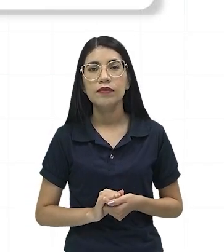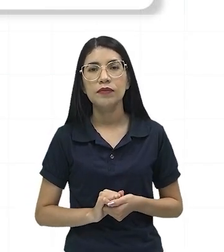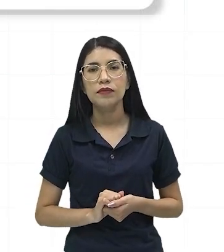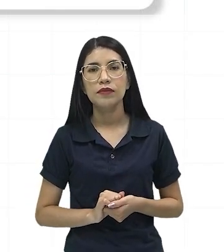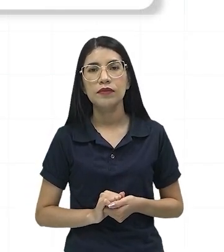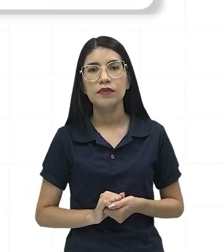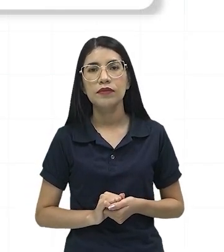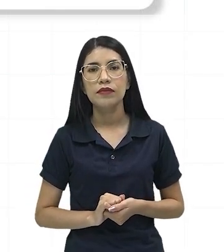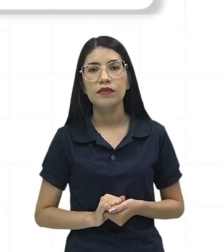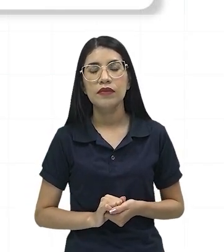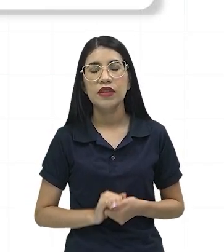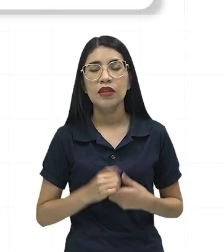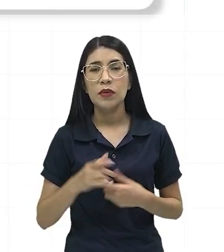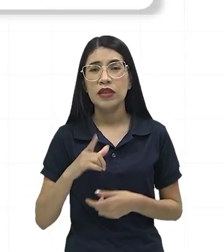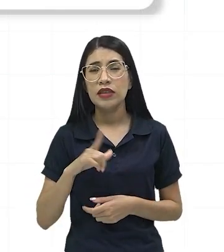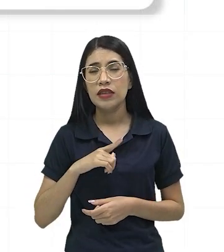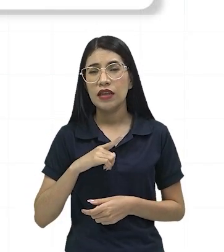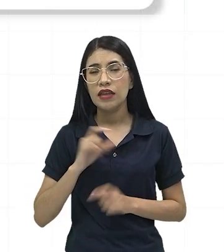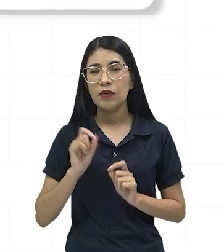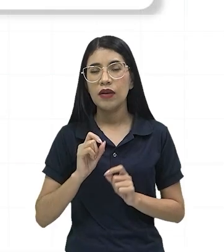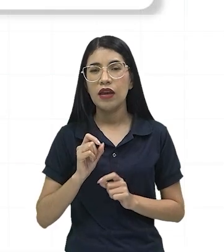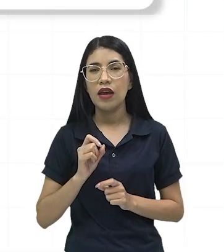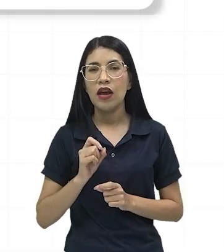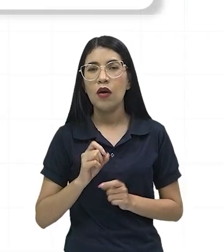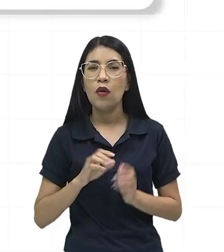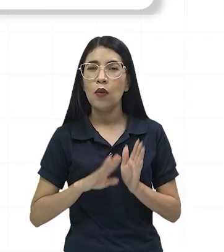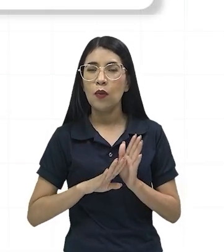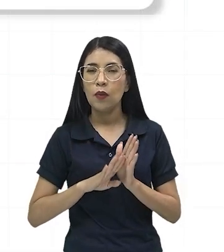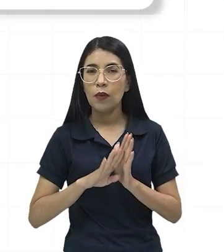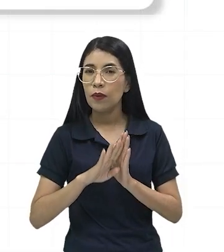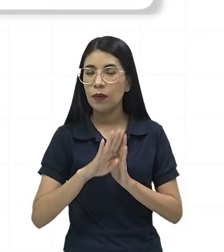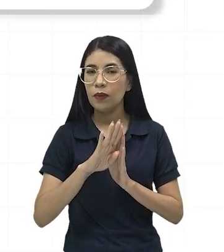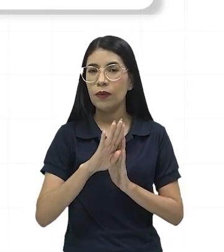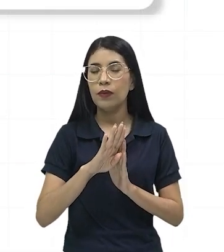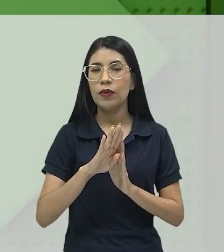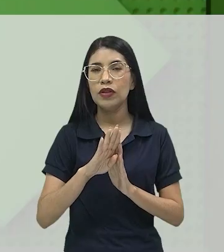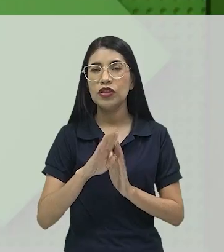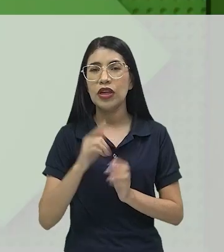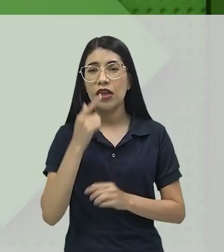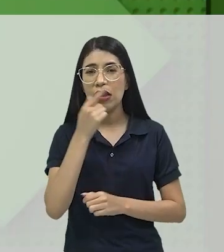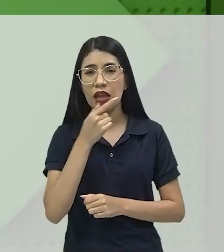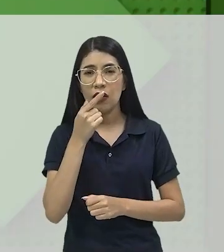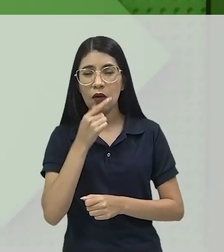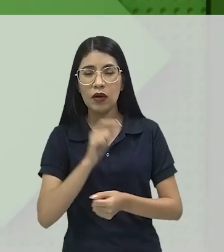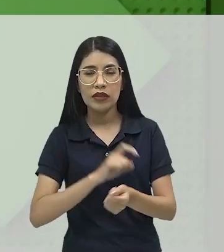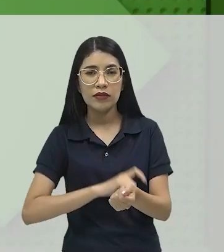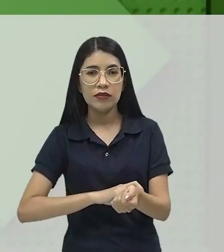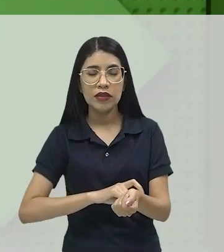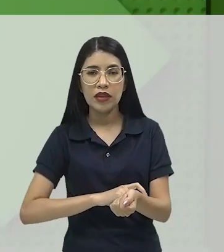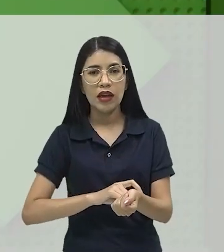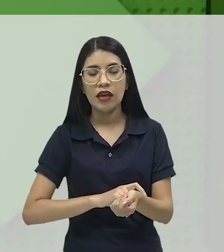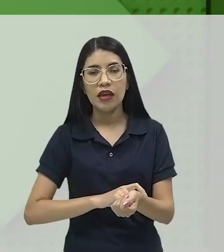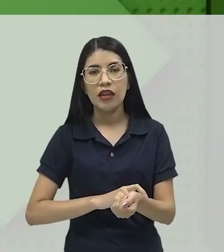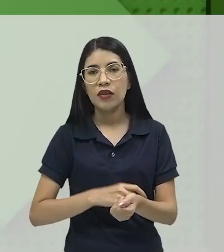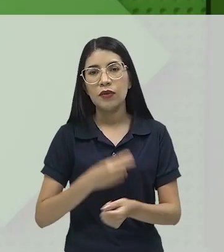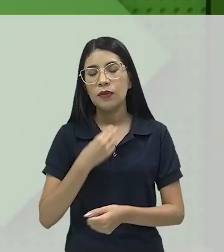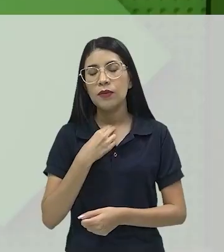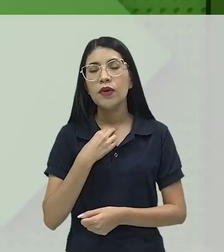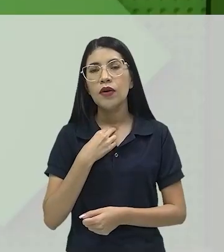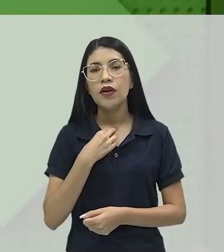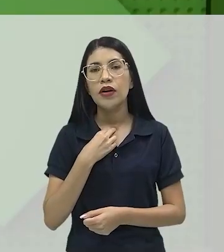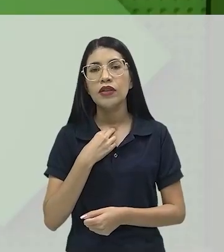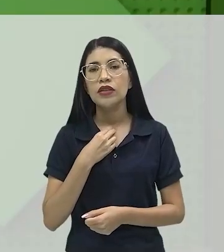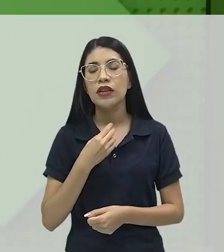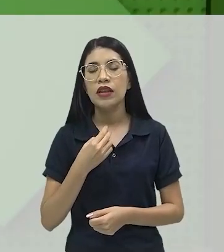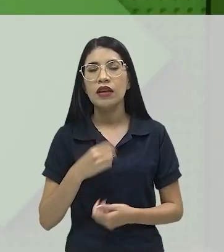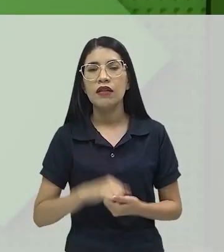tá com uma grande quantidade de glicose no sangue, não pode. O